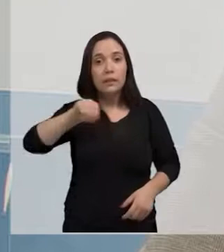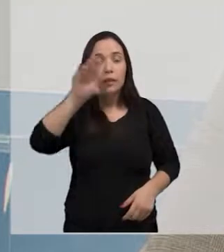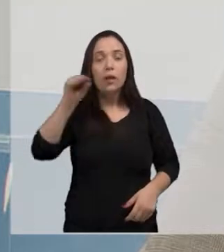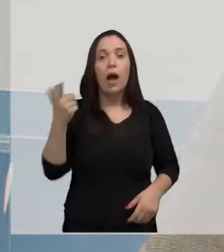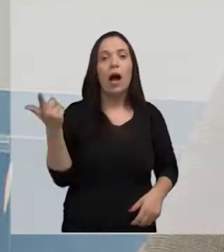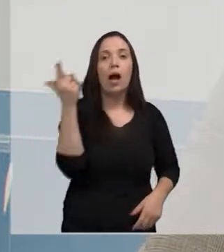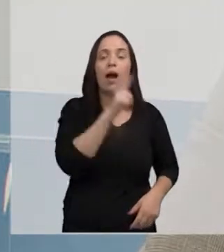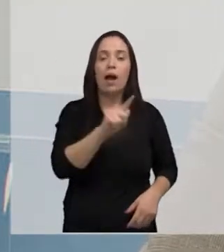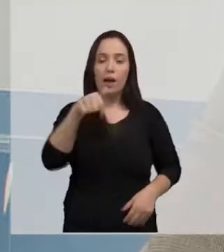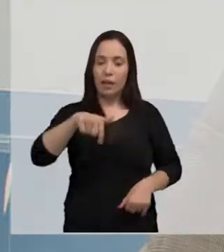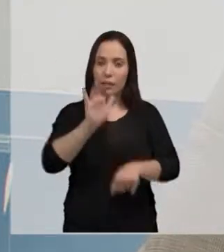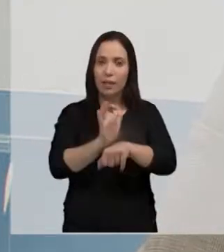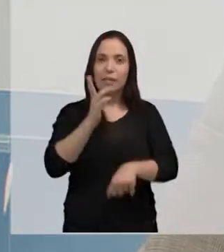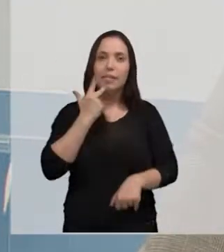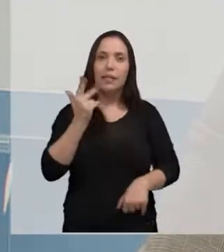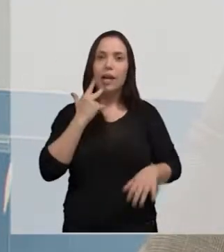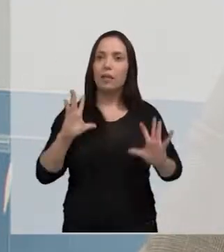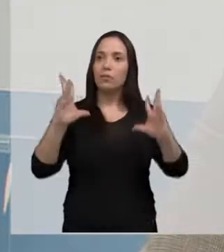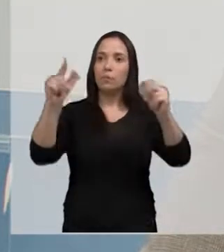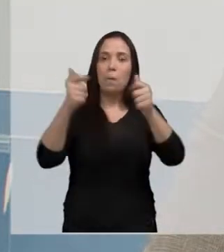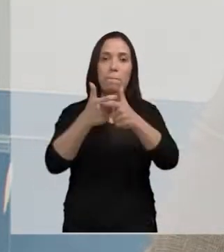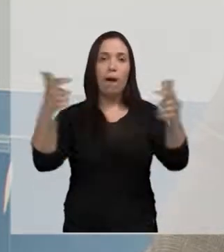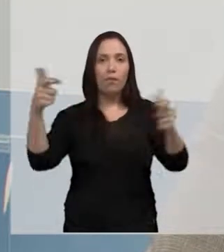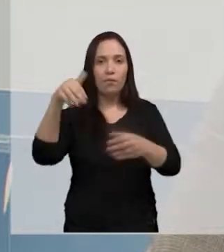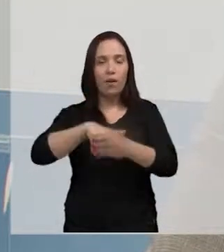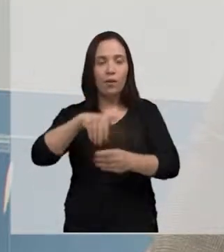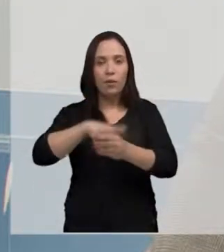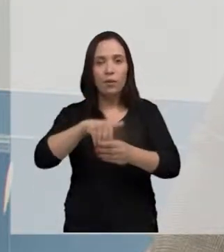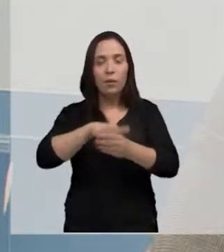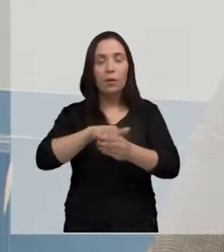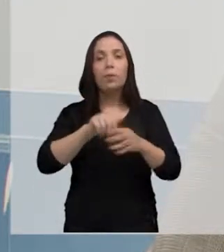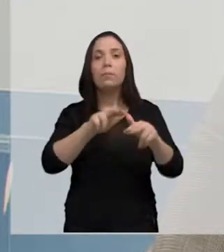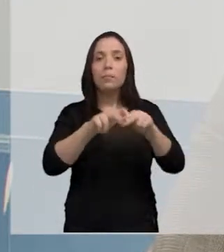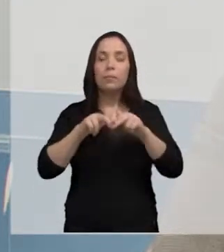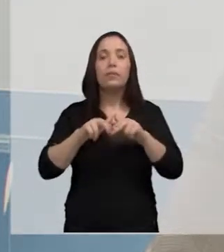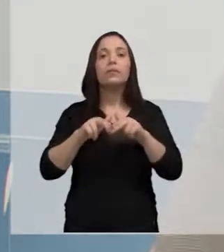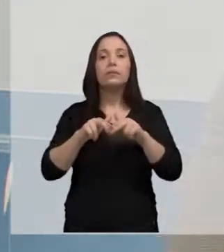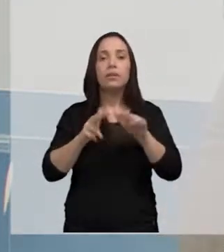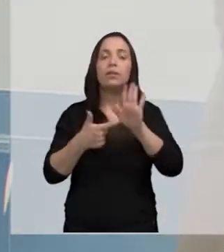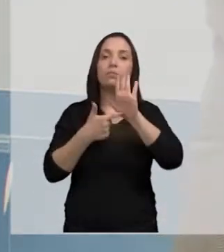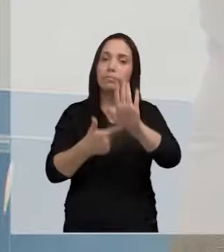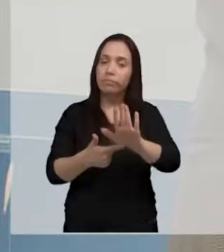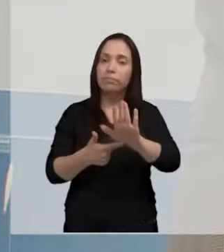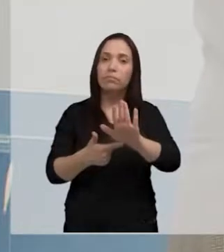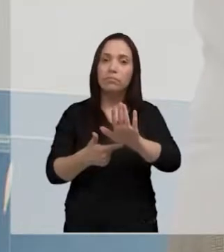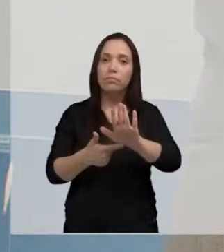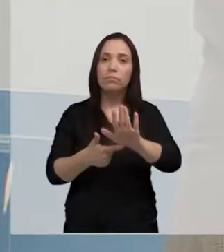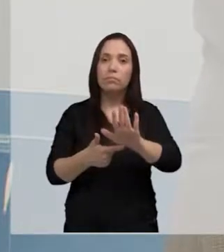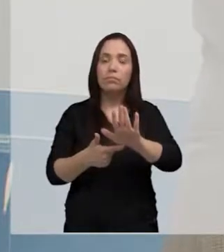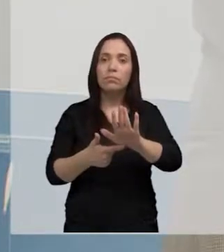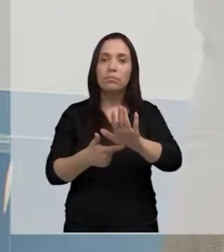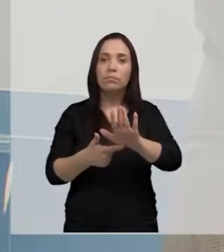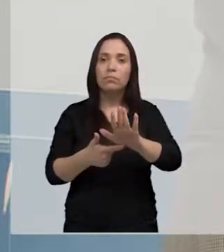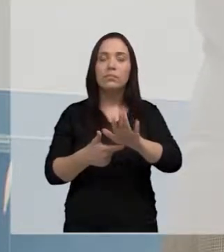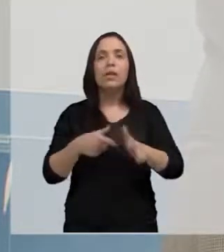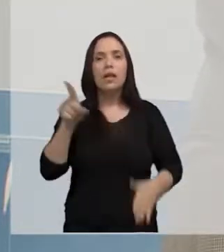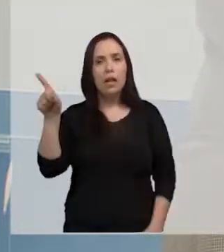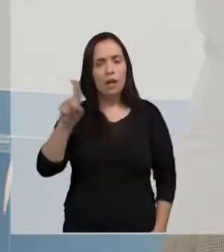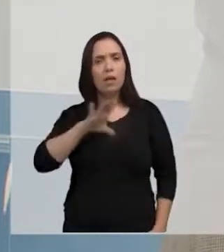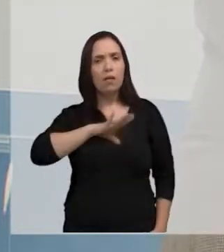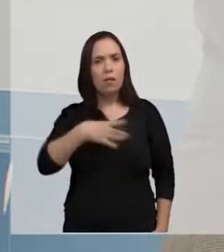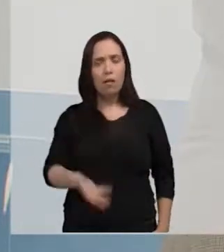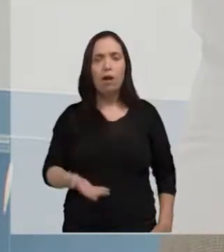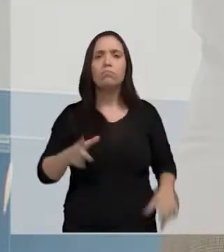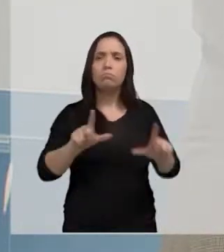Ceará dá a ele a certeza, por exemplo, ele afirmou que nunca tinha perdido. Com muita coragem ele disse